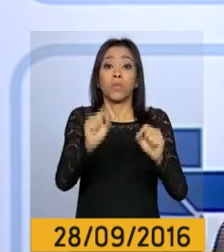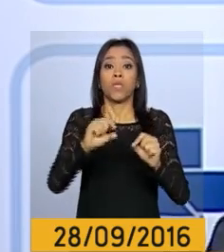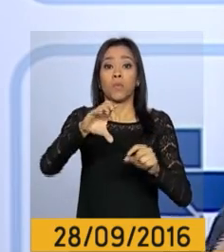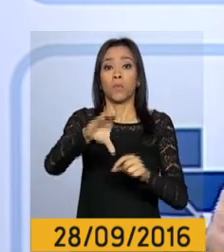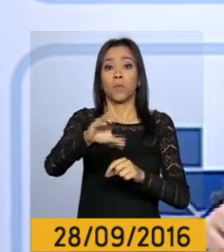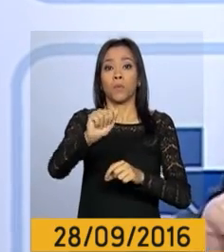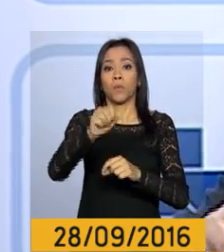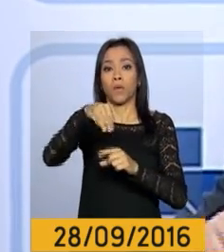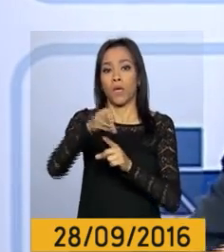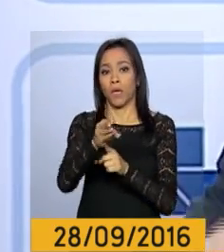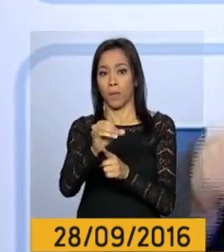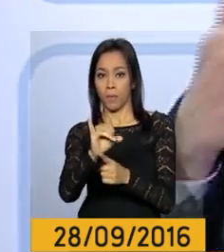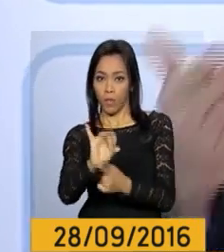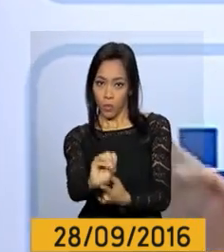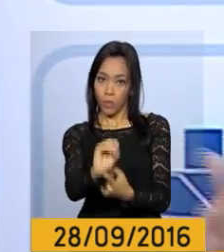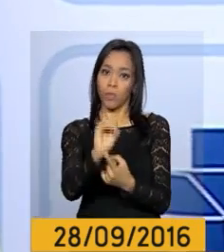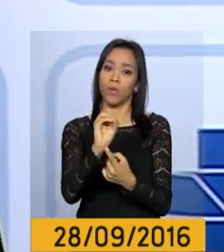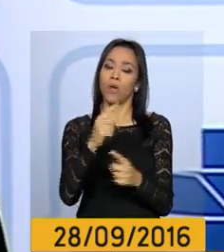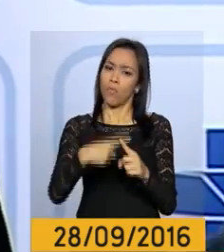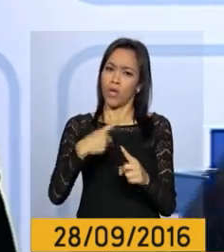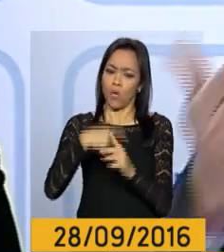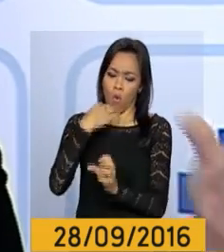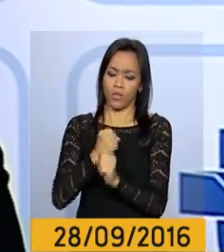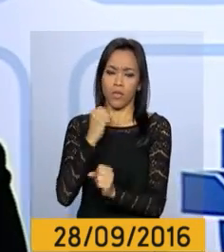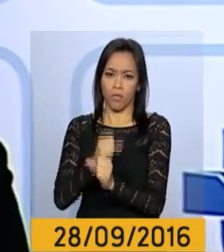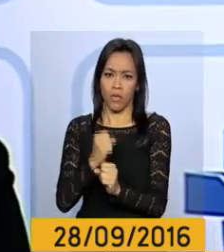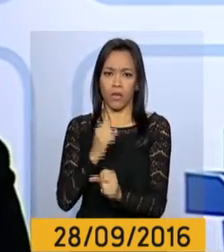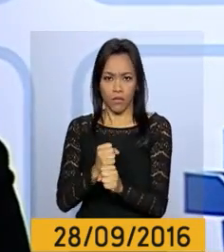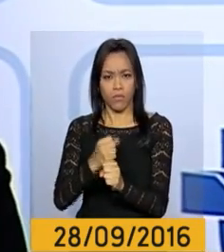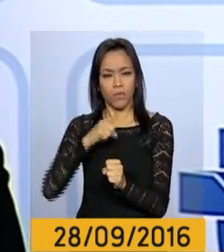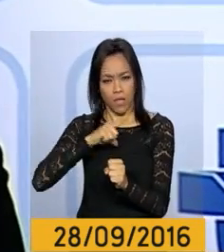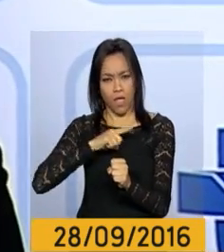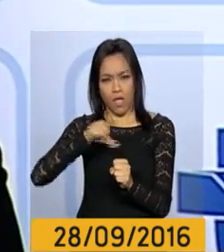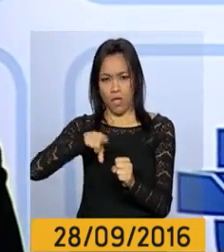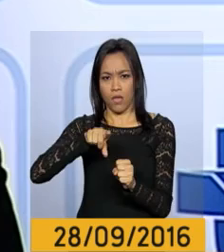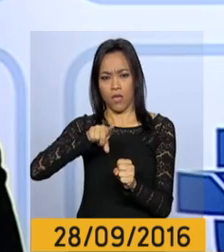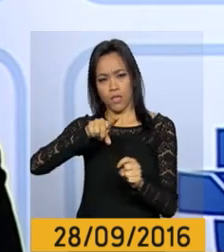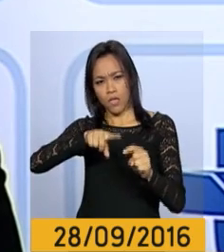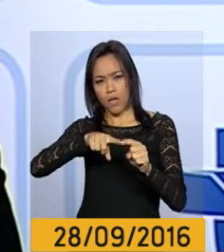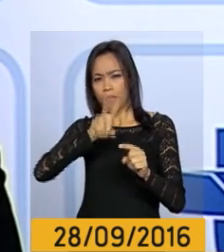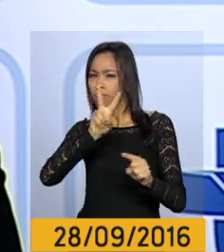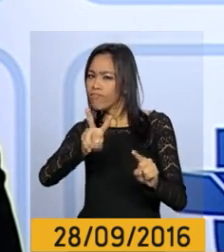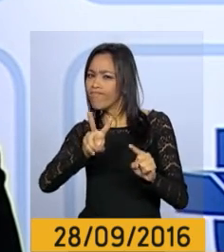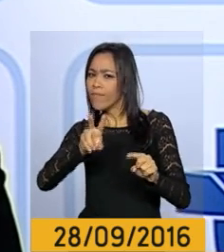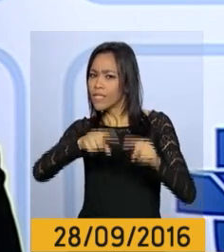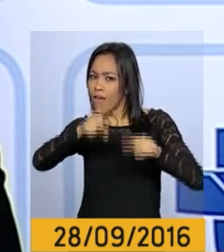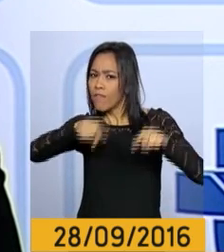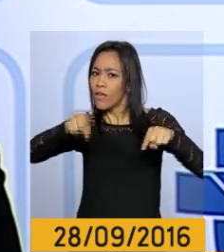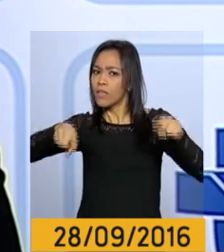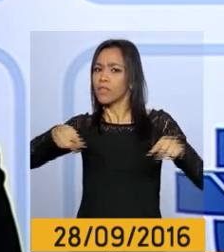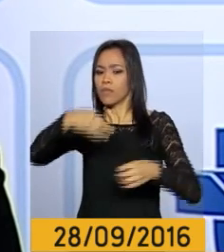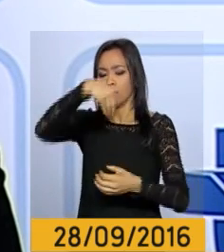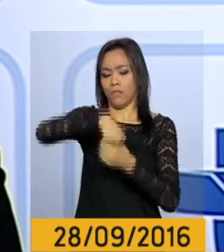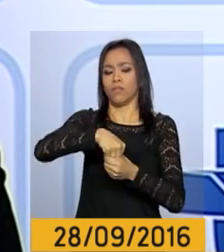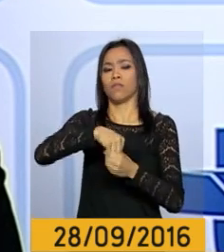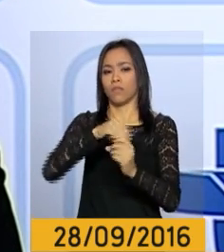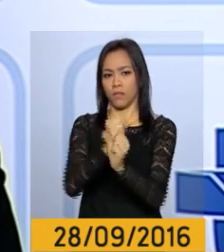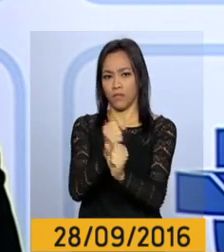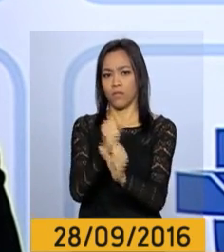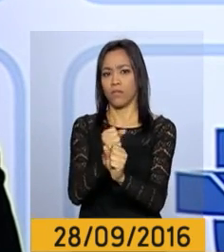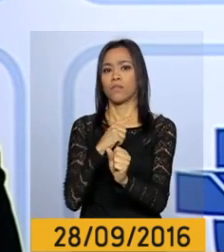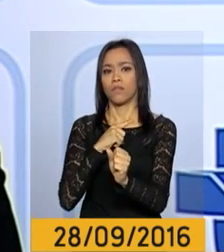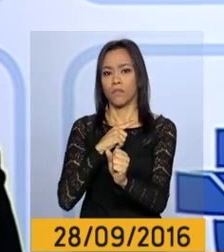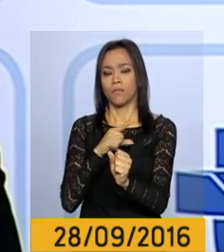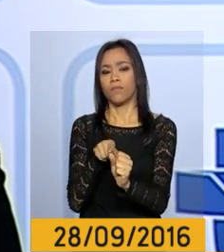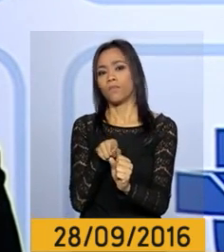ganho porque o orçamento previa um aumento como vocês sabem nosso orçamento ele está maior este ano e nós estamos